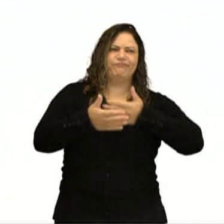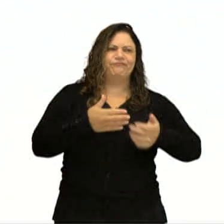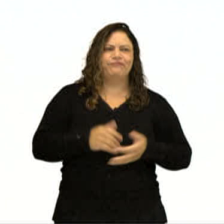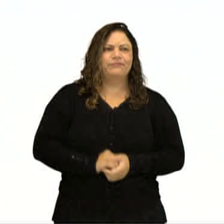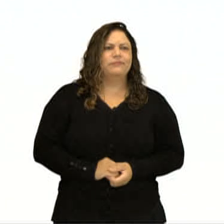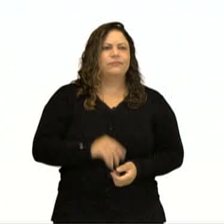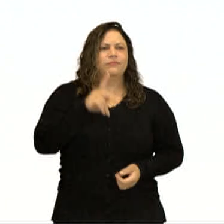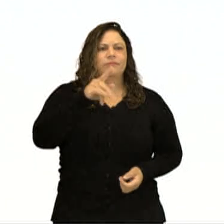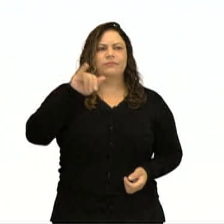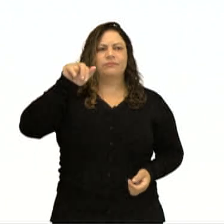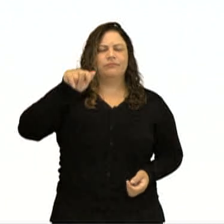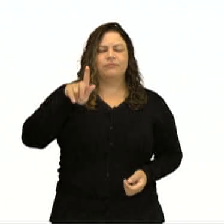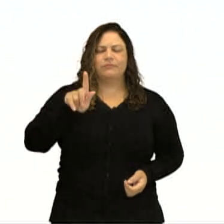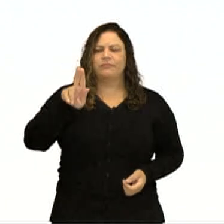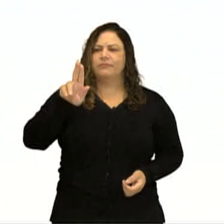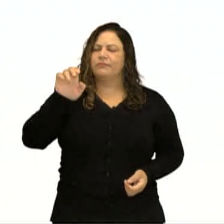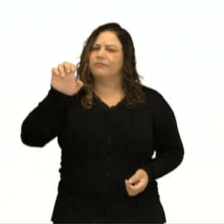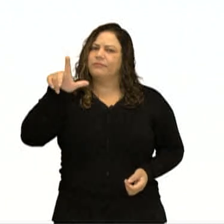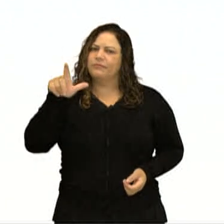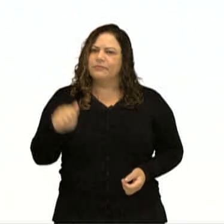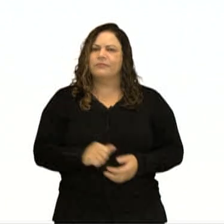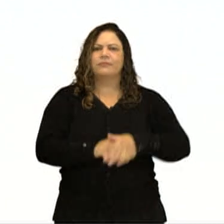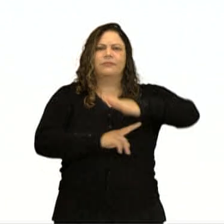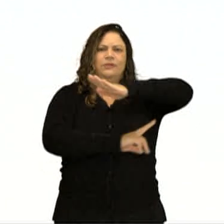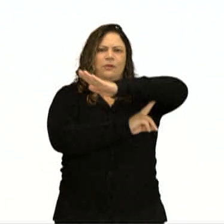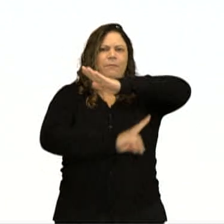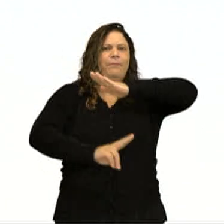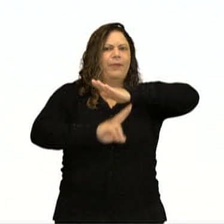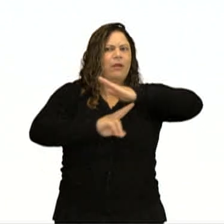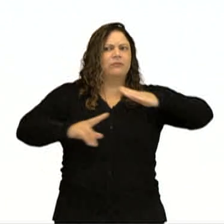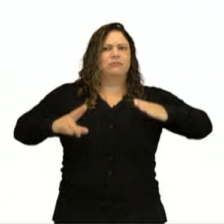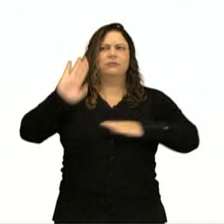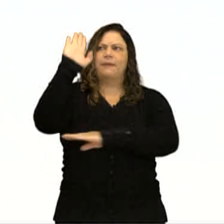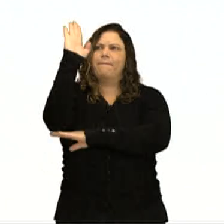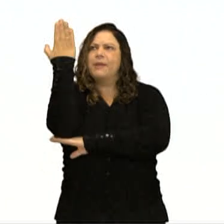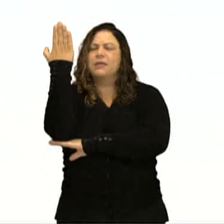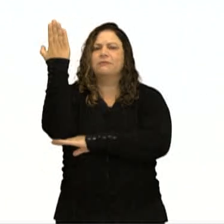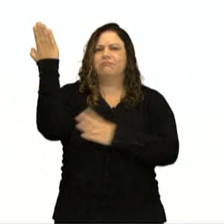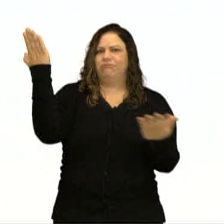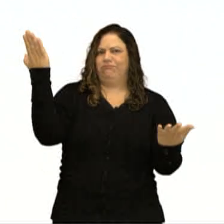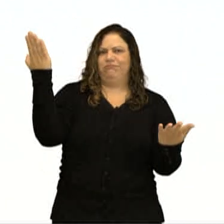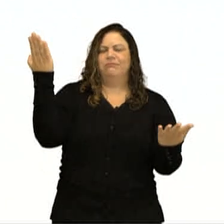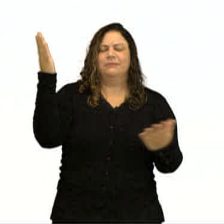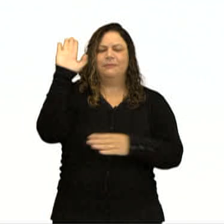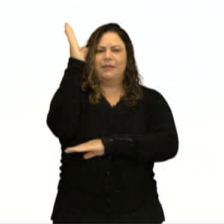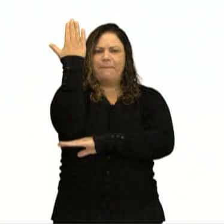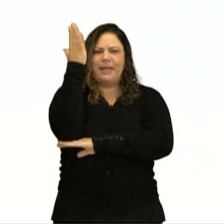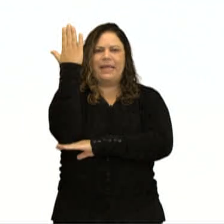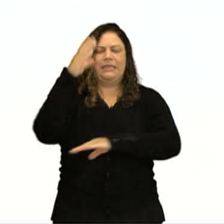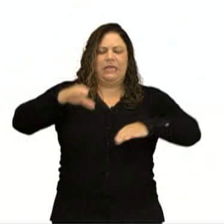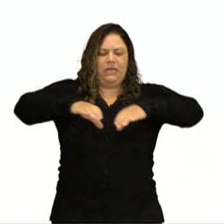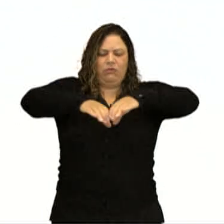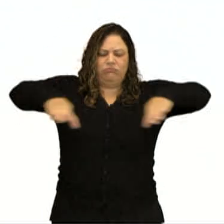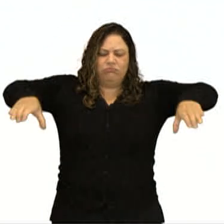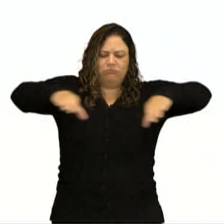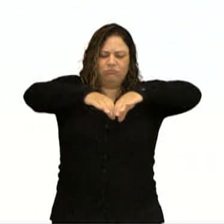Pinguela, ponte rústica feita com paus ou improvisada com troncos sem